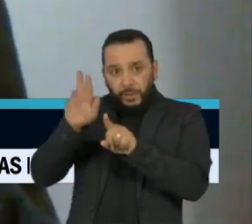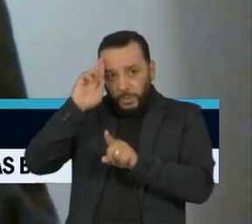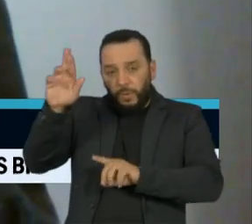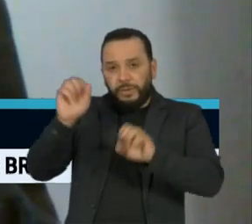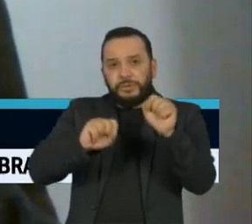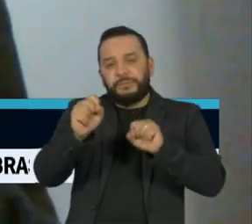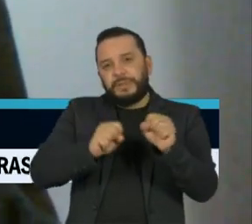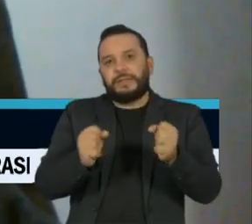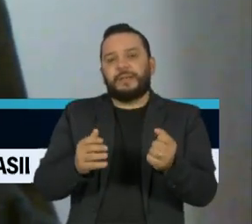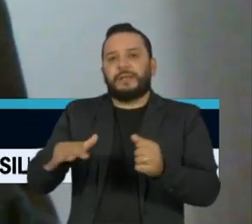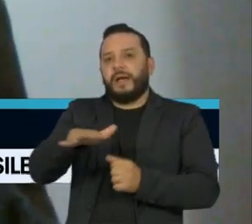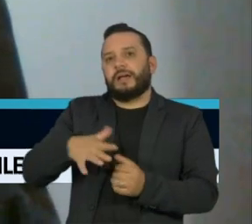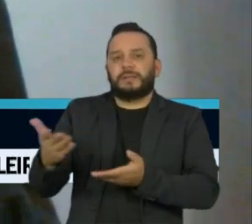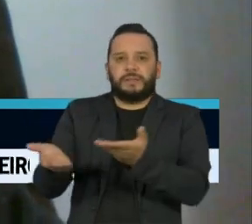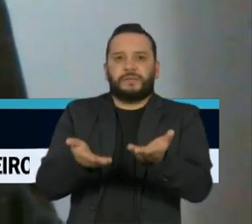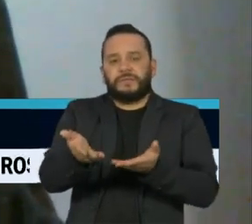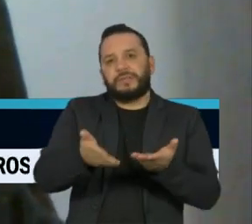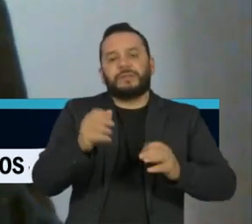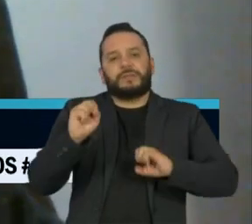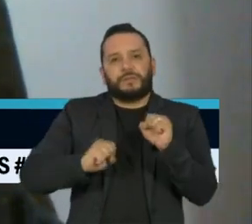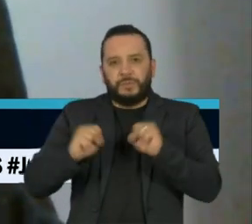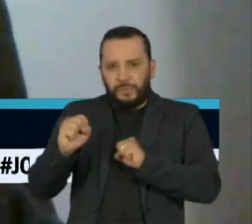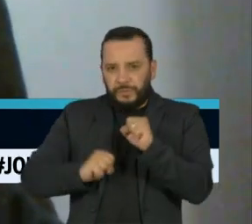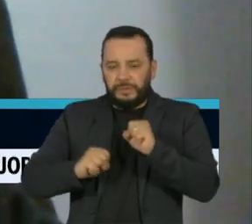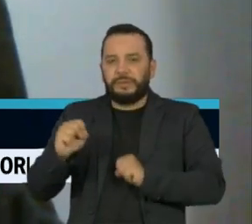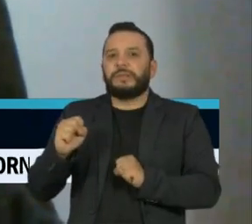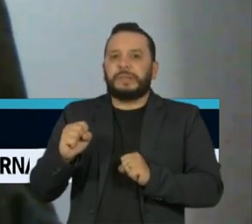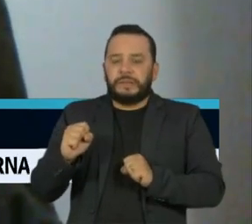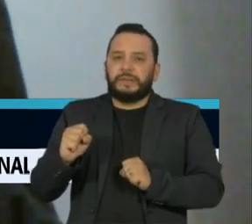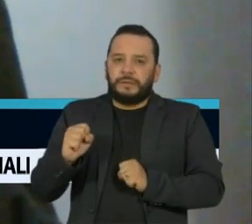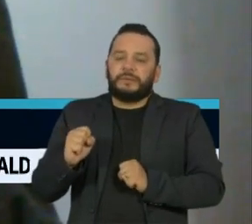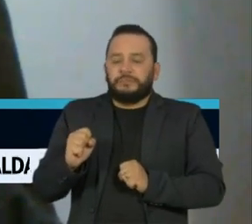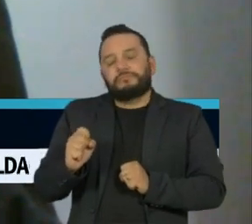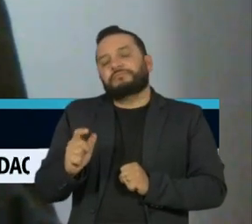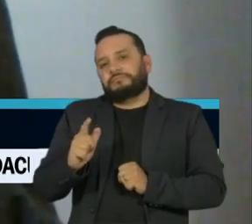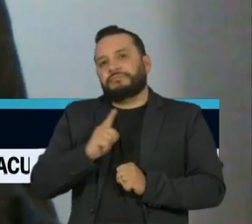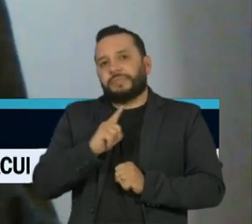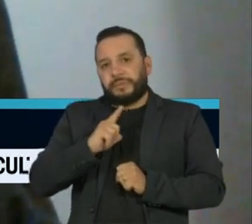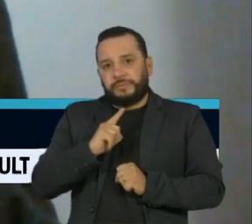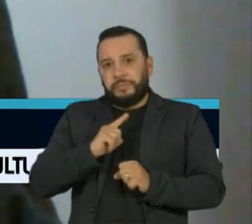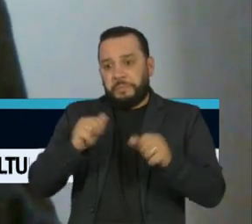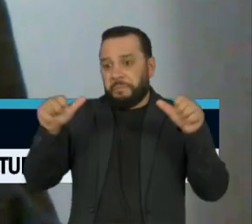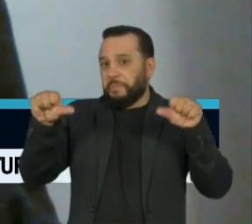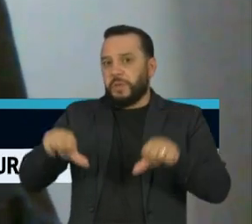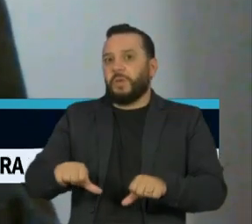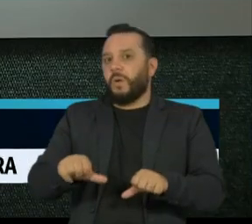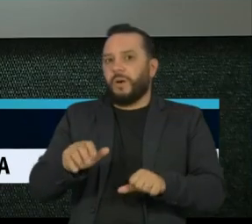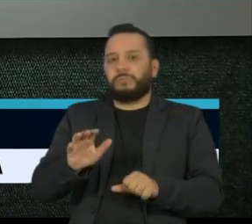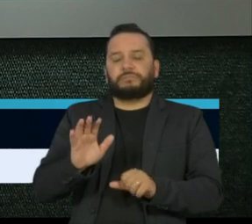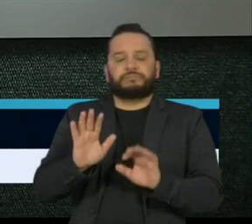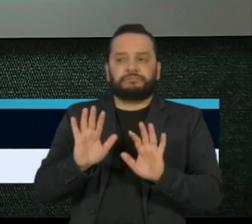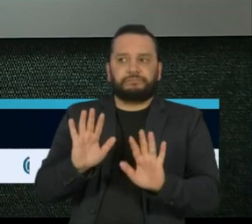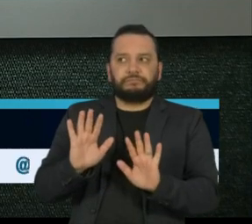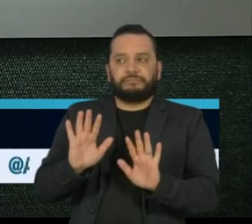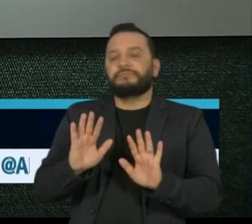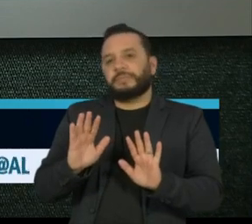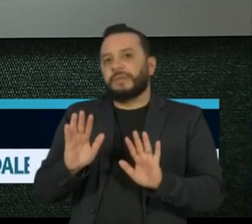de serviços, de indústria, que talvez o pior, pelo menos por enquanto, já tenha ficado para trás.